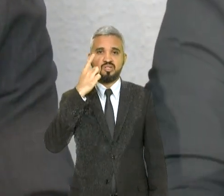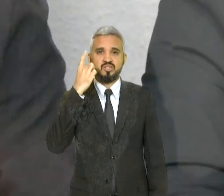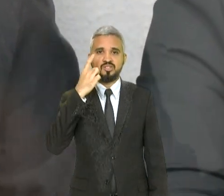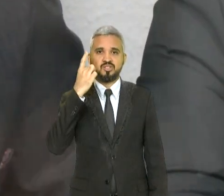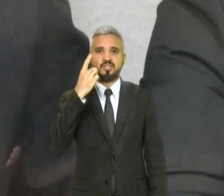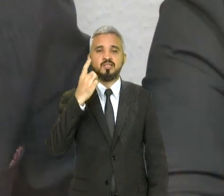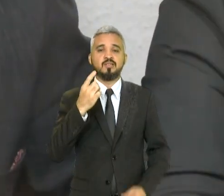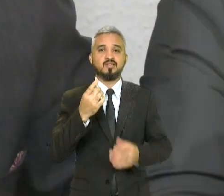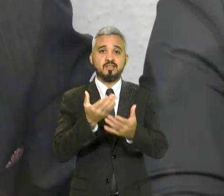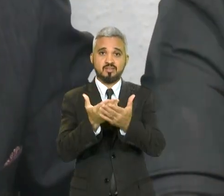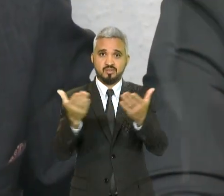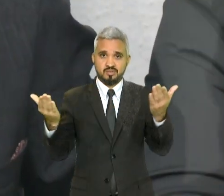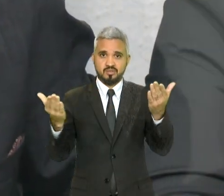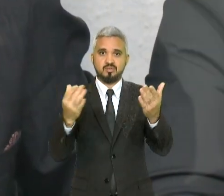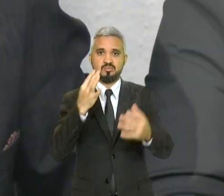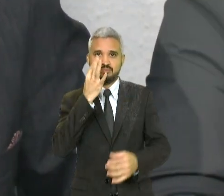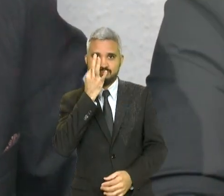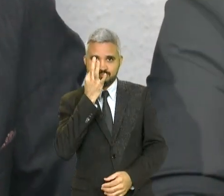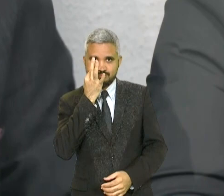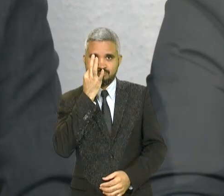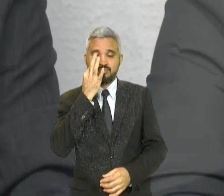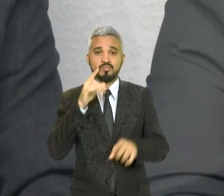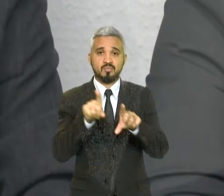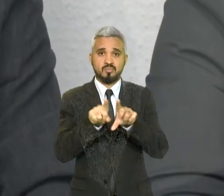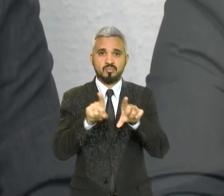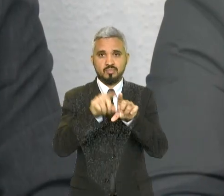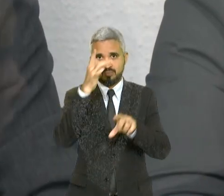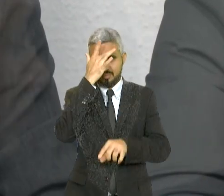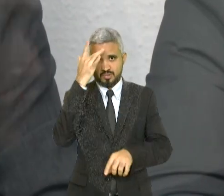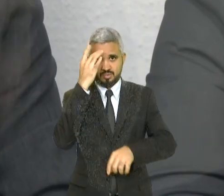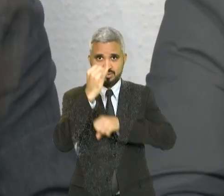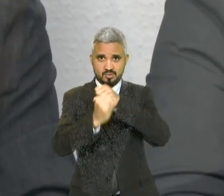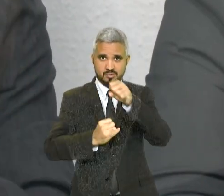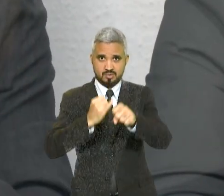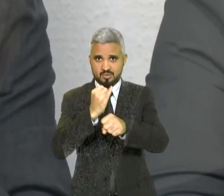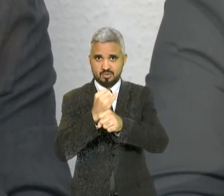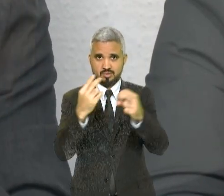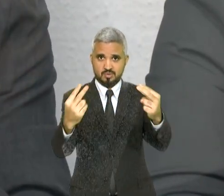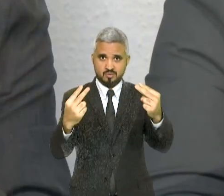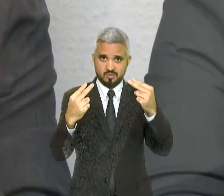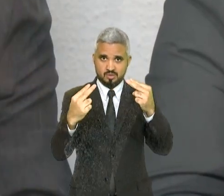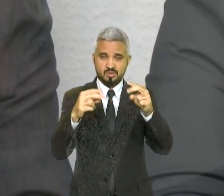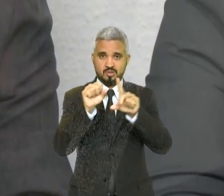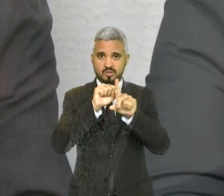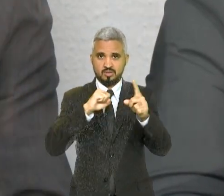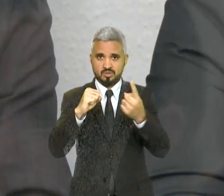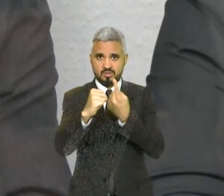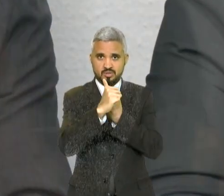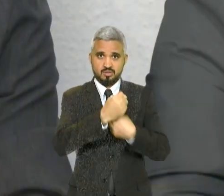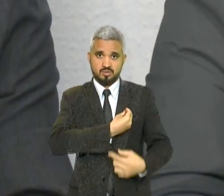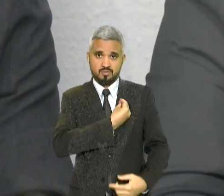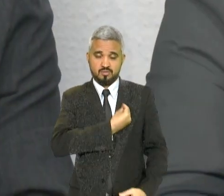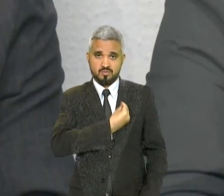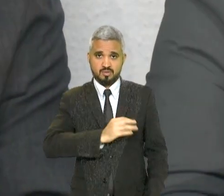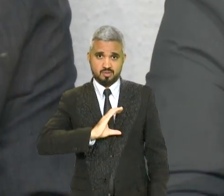aqui presente, aos internautas, toda a sociedade caxiense e maranhense.